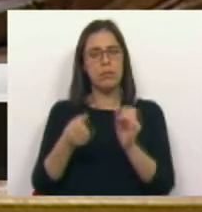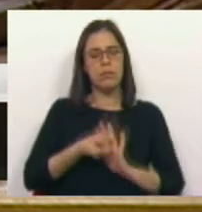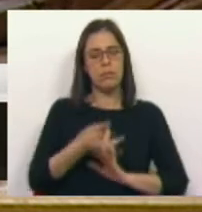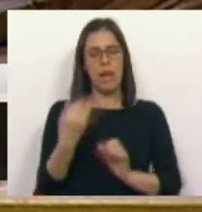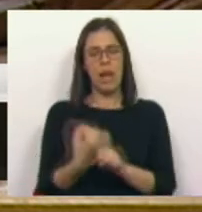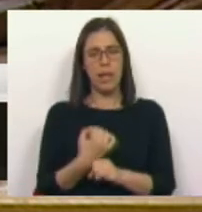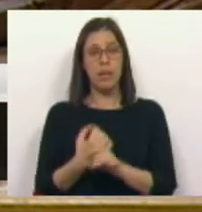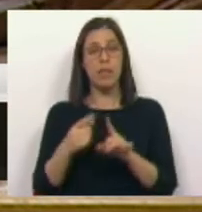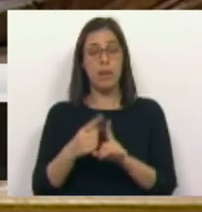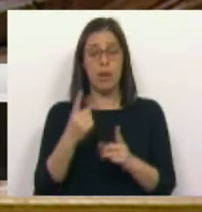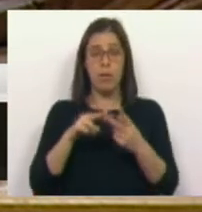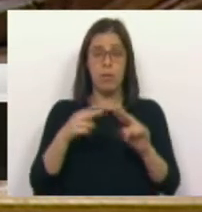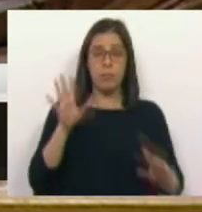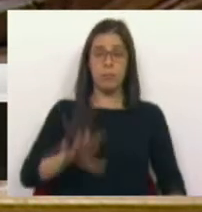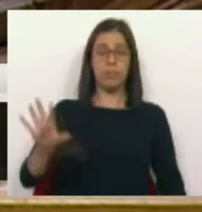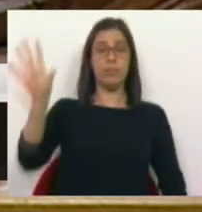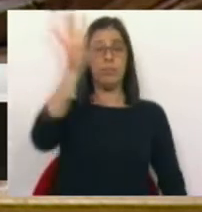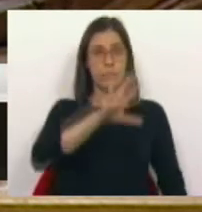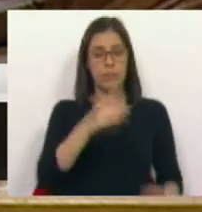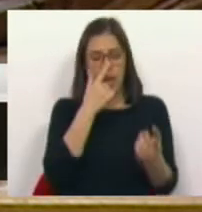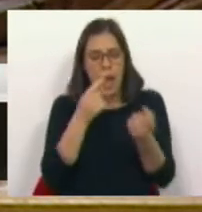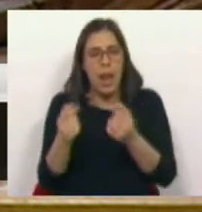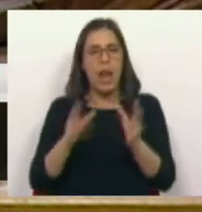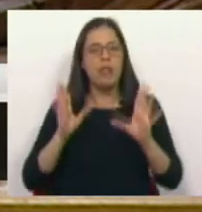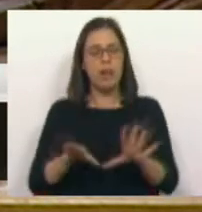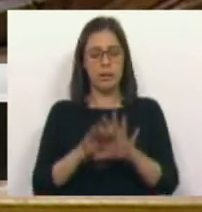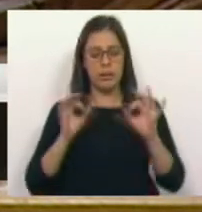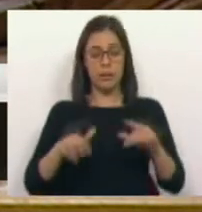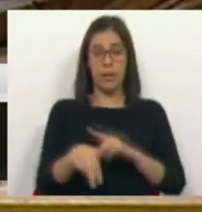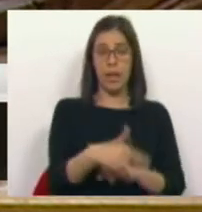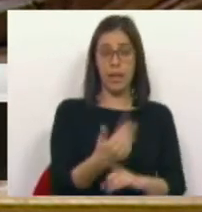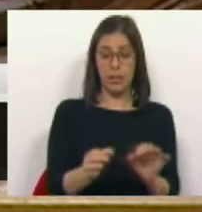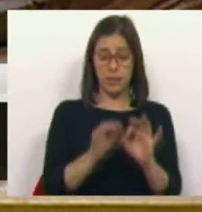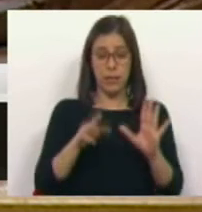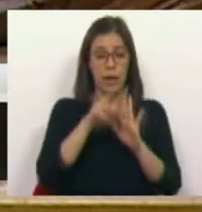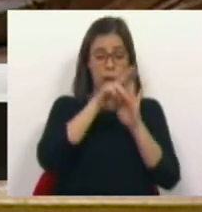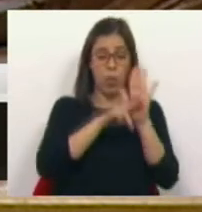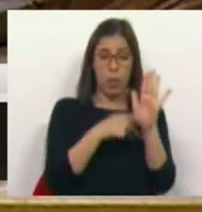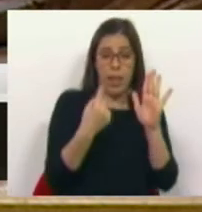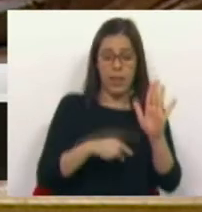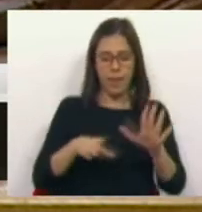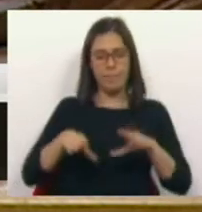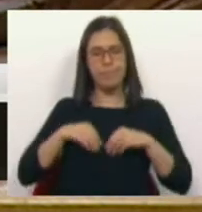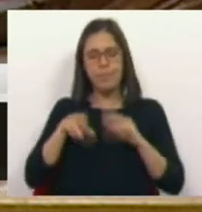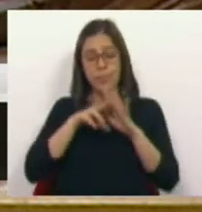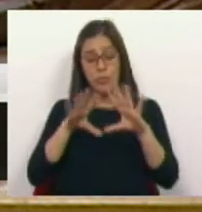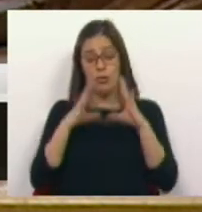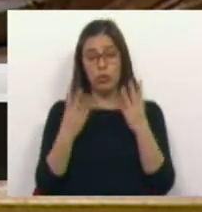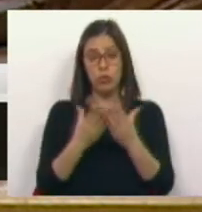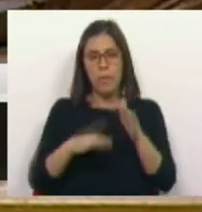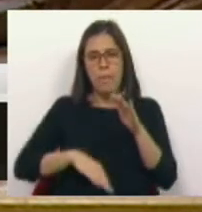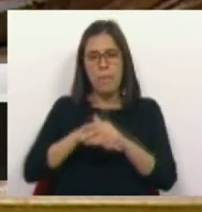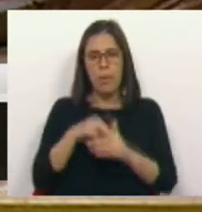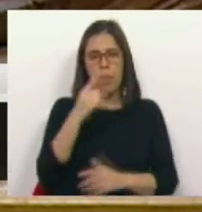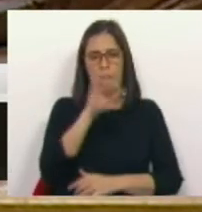em atividade por cada município, em termos semelhantes ao que já acontece com os táxis regulares, admitindo-se como regra geral o máximo